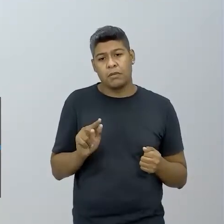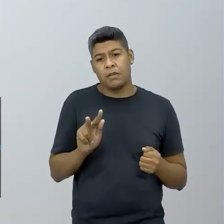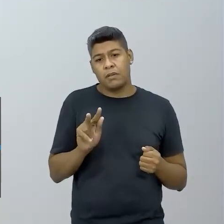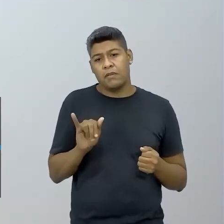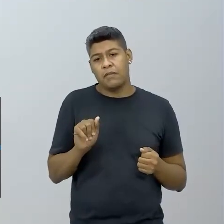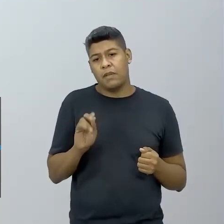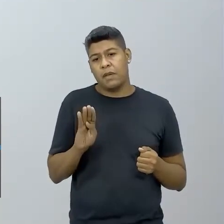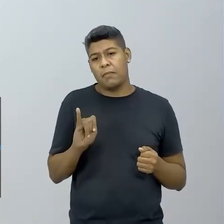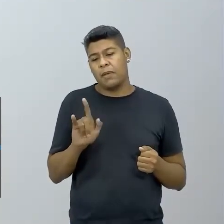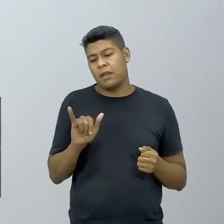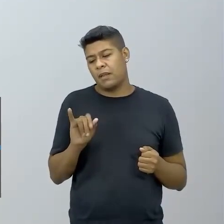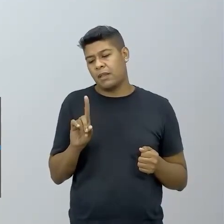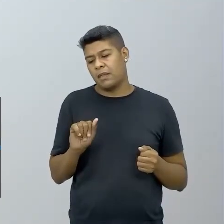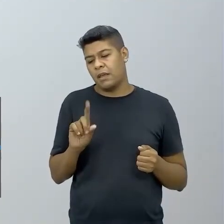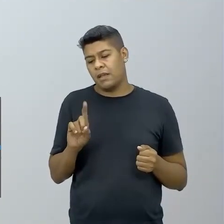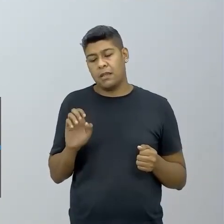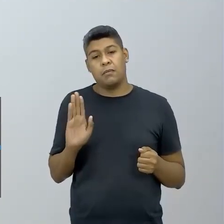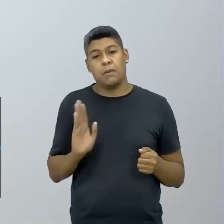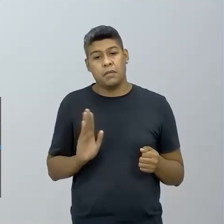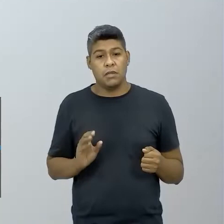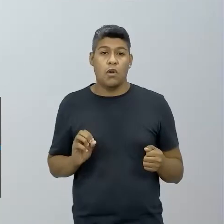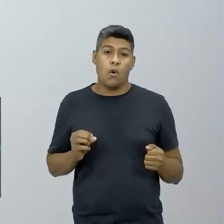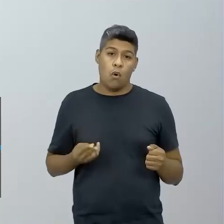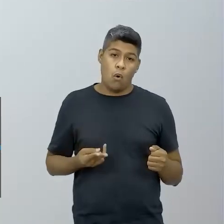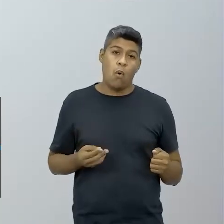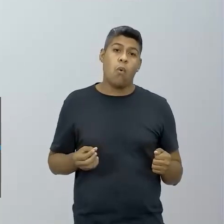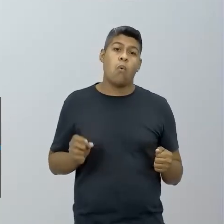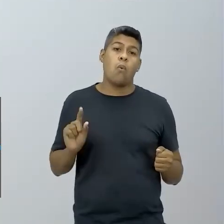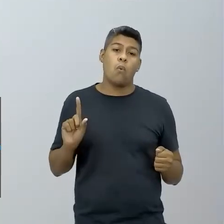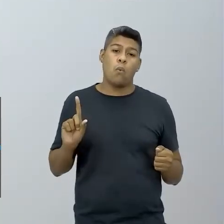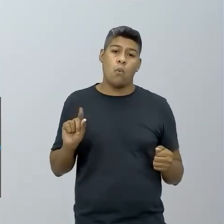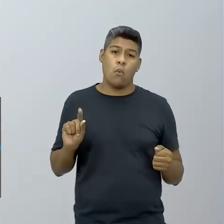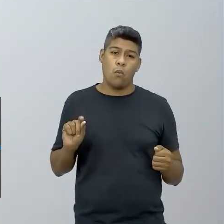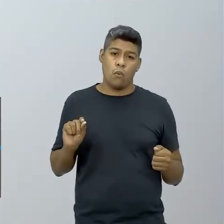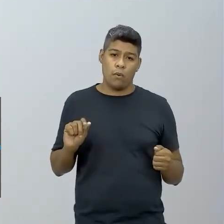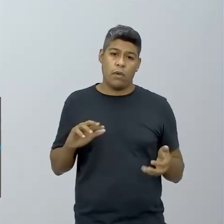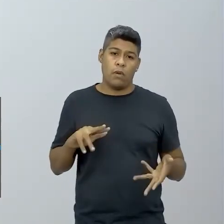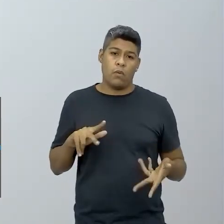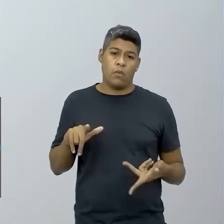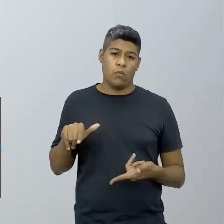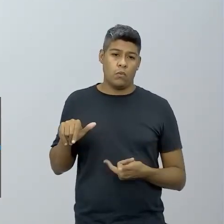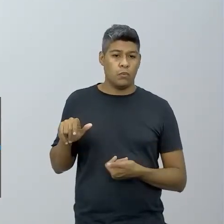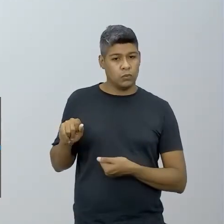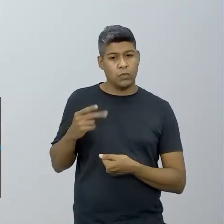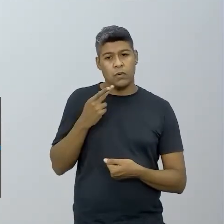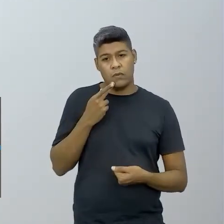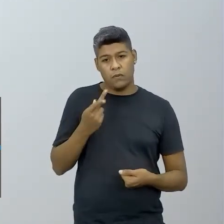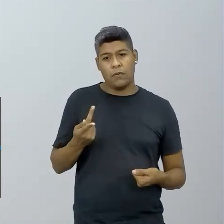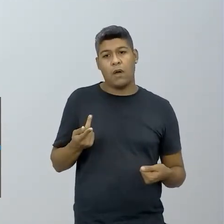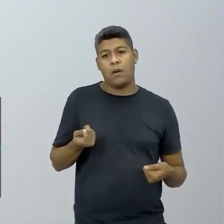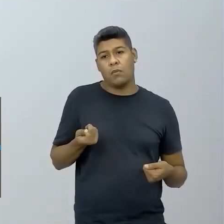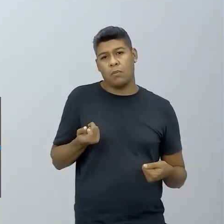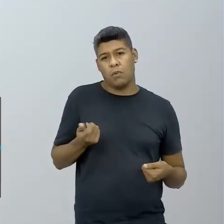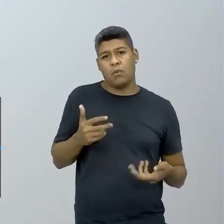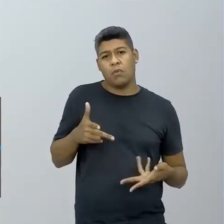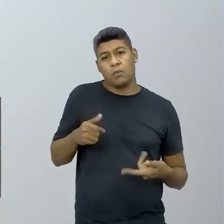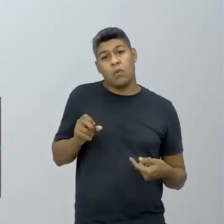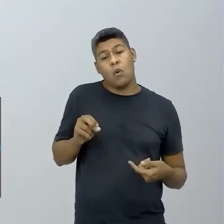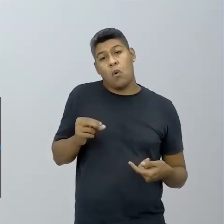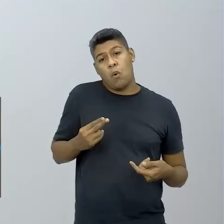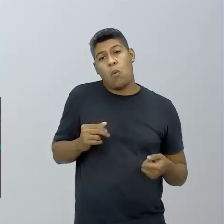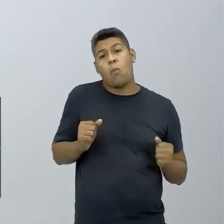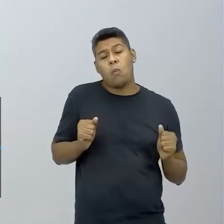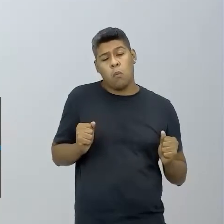das geotérmicas no Brasil, ou como a viabilidade também no mundo. Nós vamos falar um pouquinho agora do mundo. Ou vocês podem,